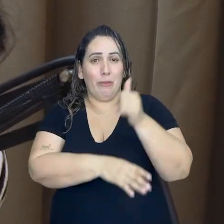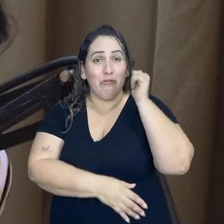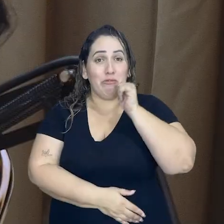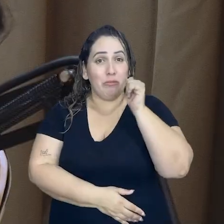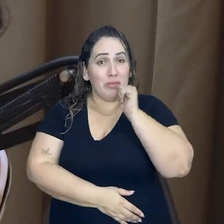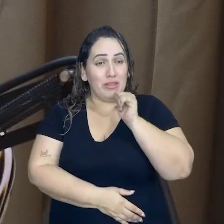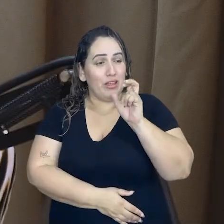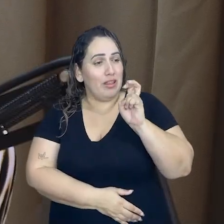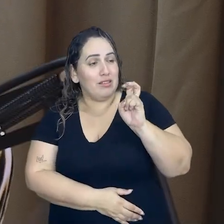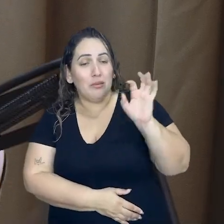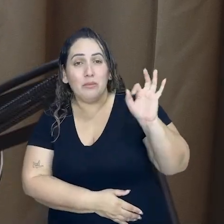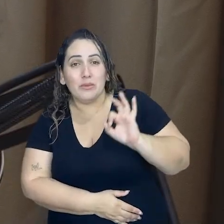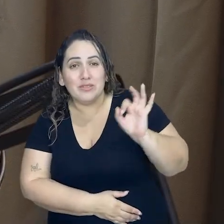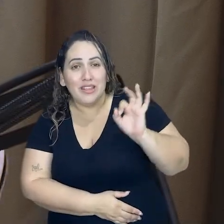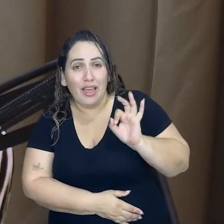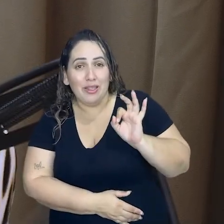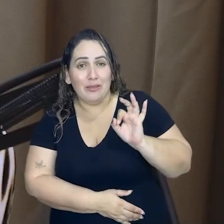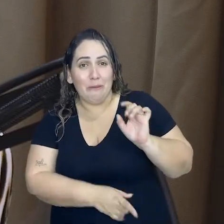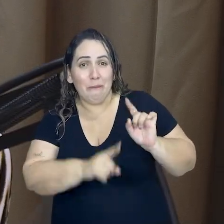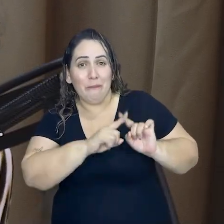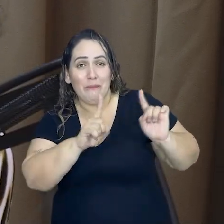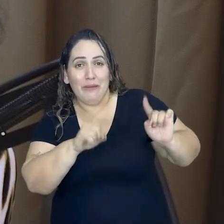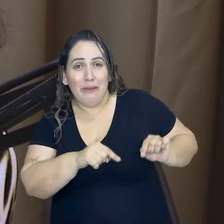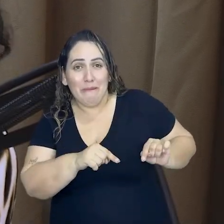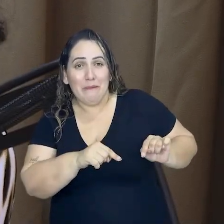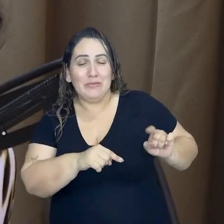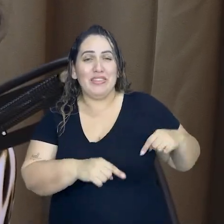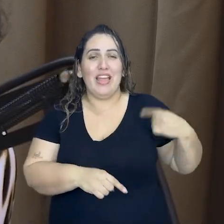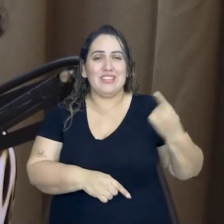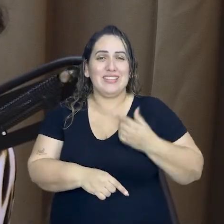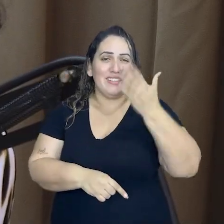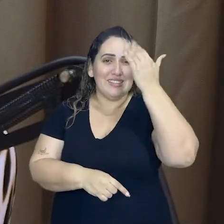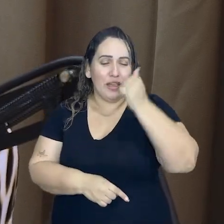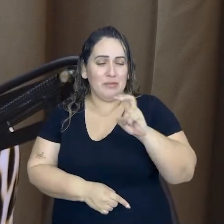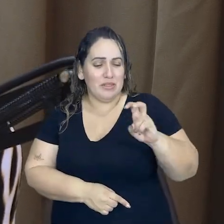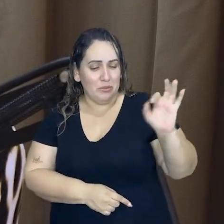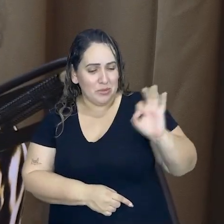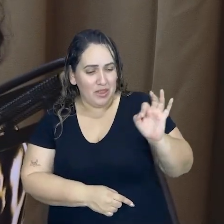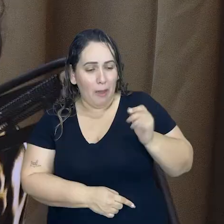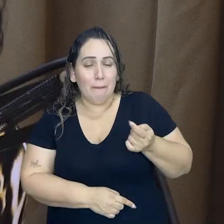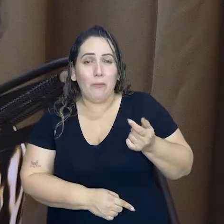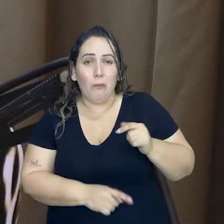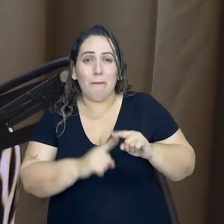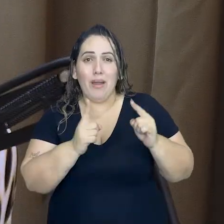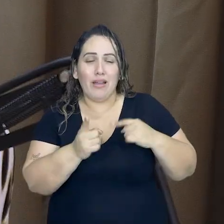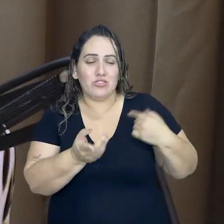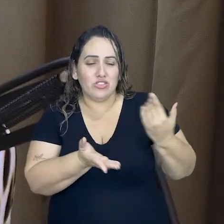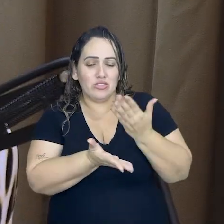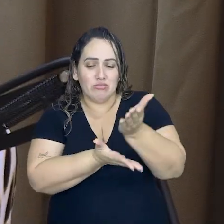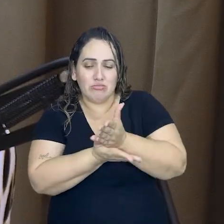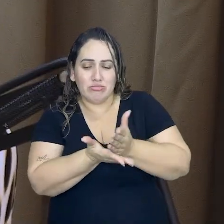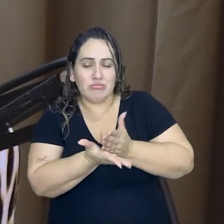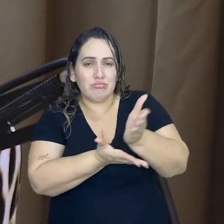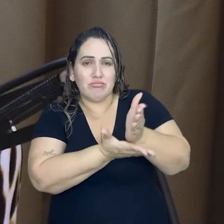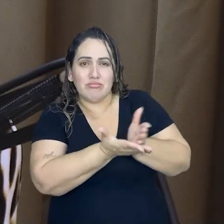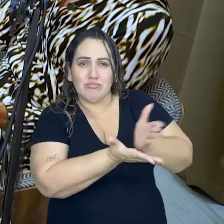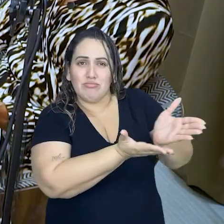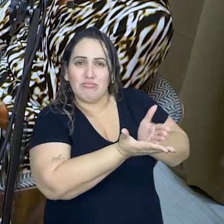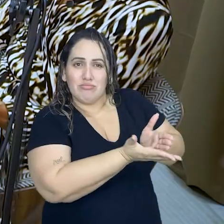se ramifica. Veja bem, anualmente a gente verifica se foram aplicados nos programas de